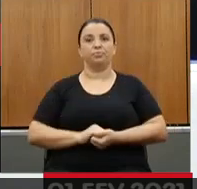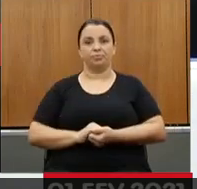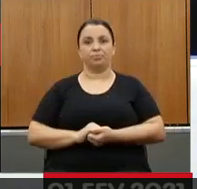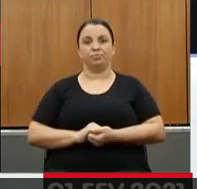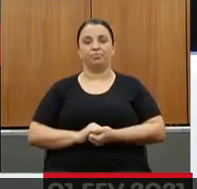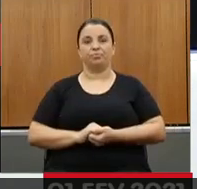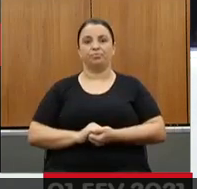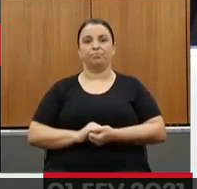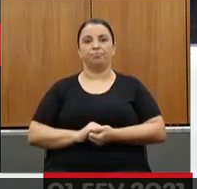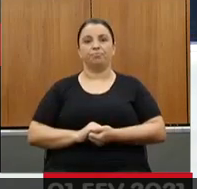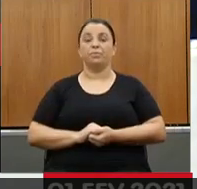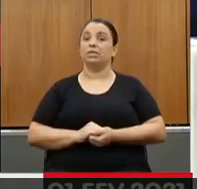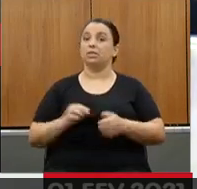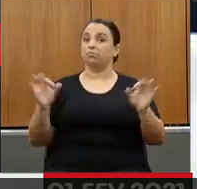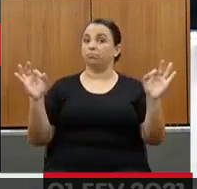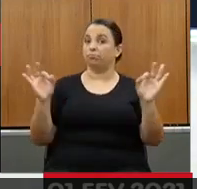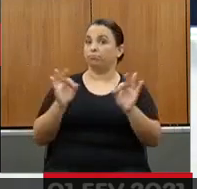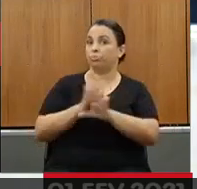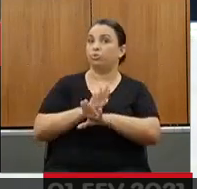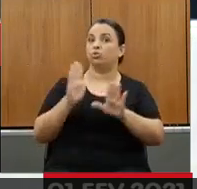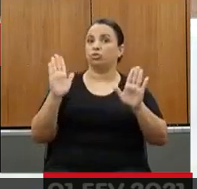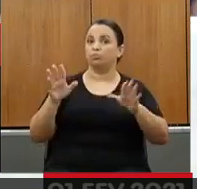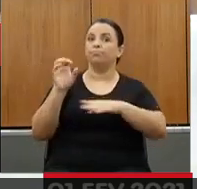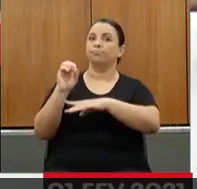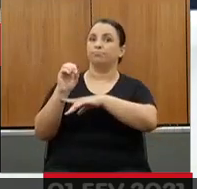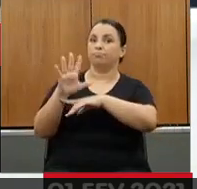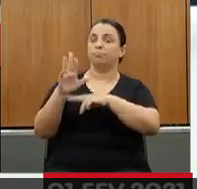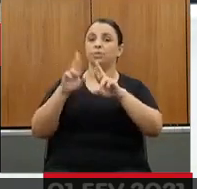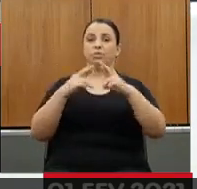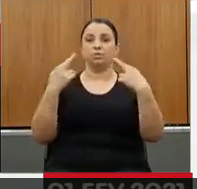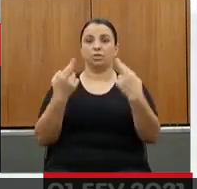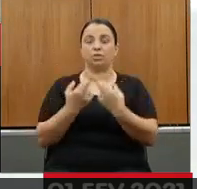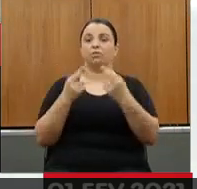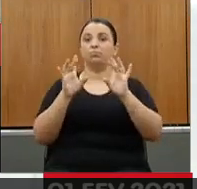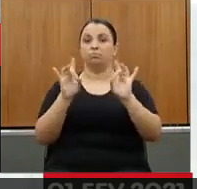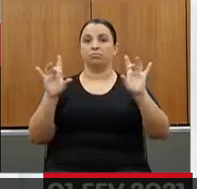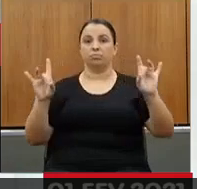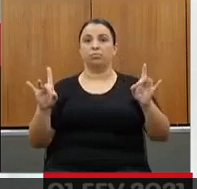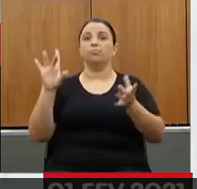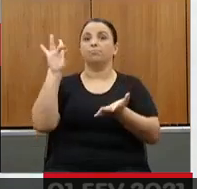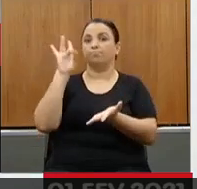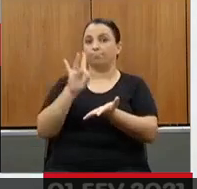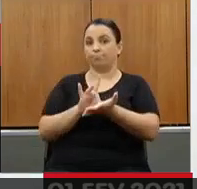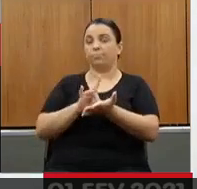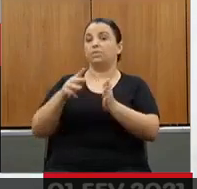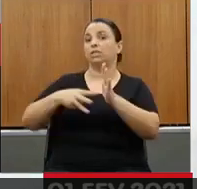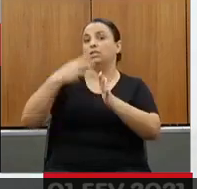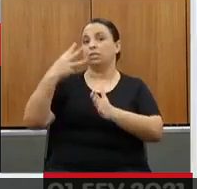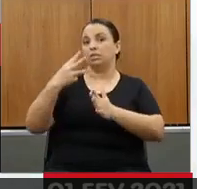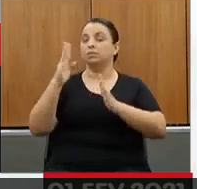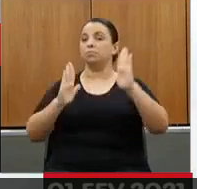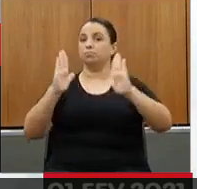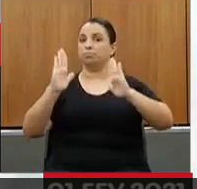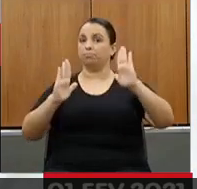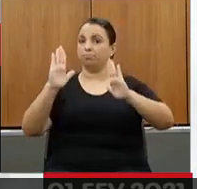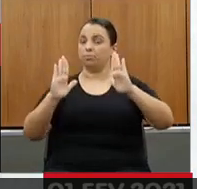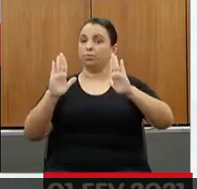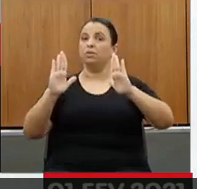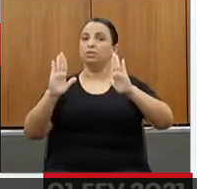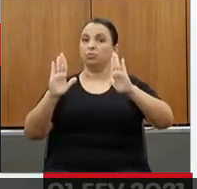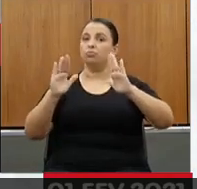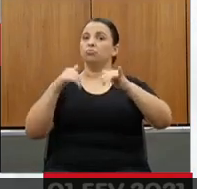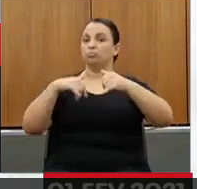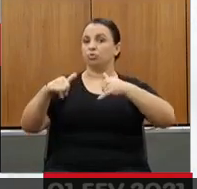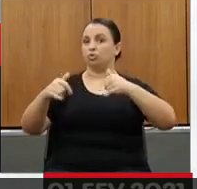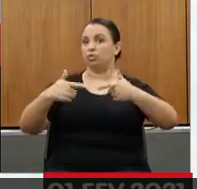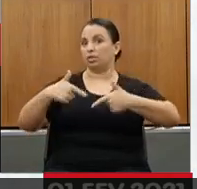Acabamos de transmitir então, reunião solene de instalação da terceira sessão legislativa ordinária, desta que é a